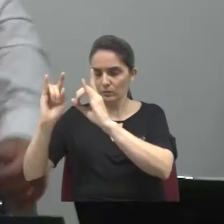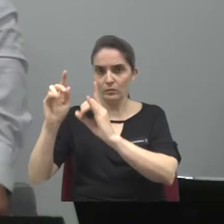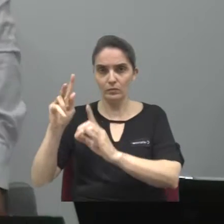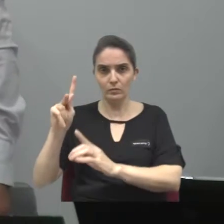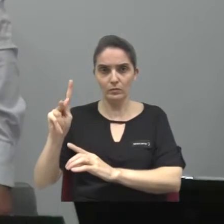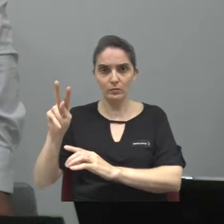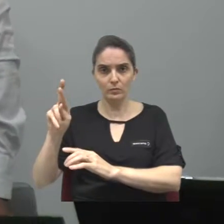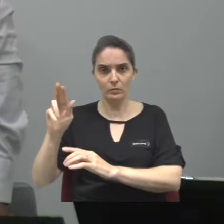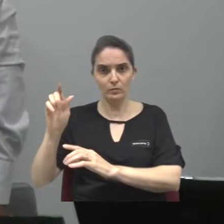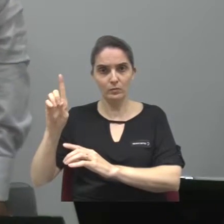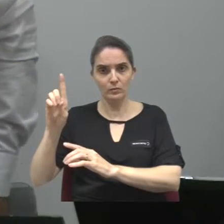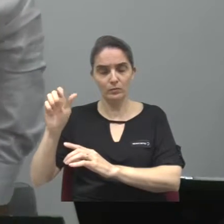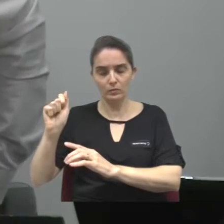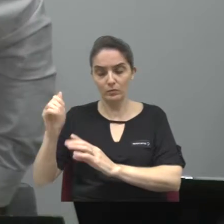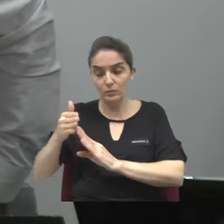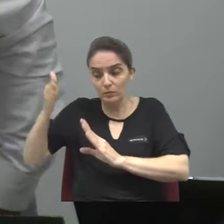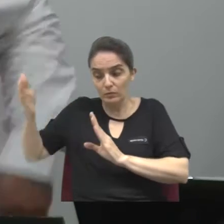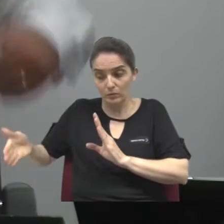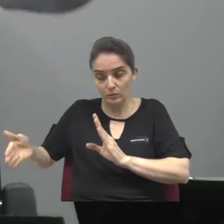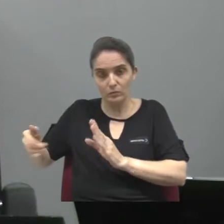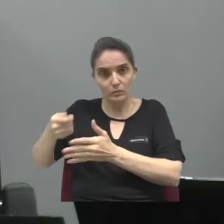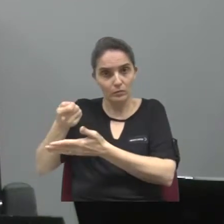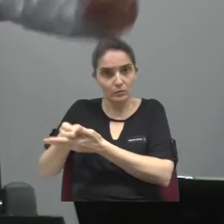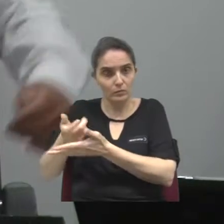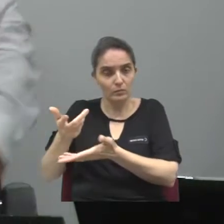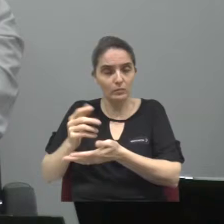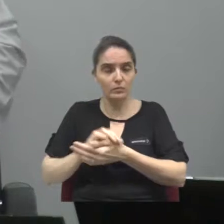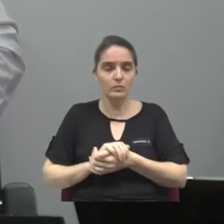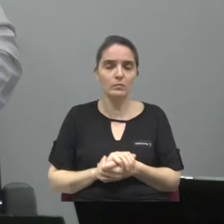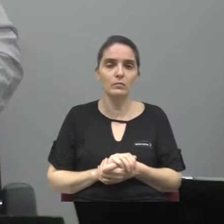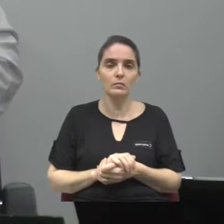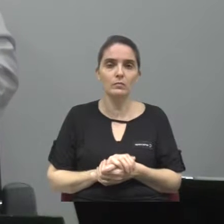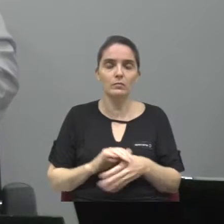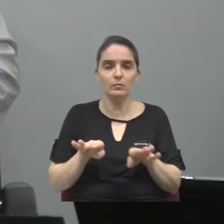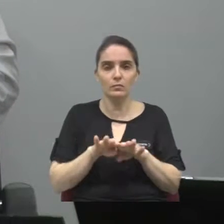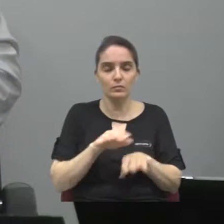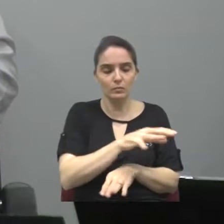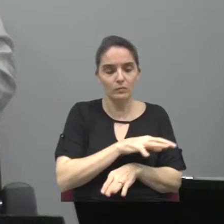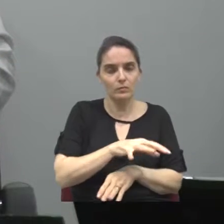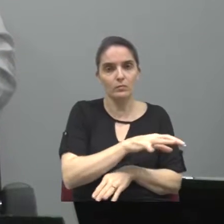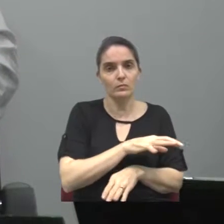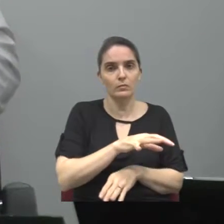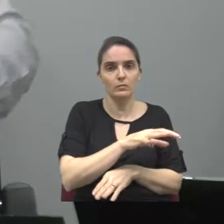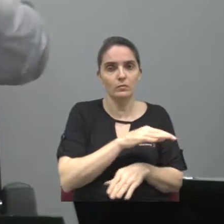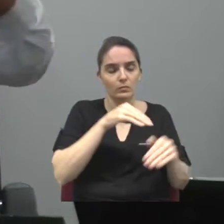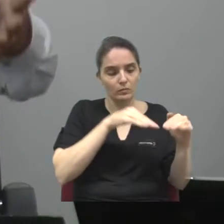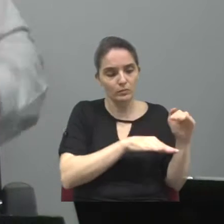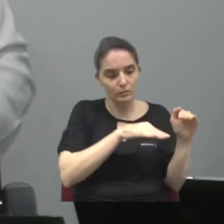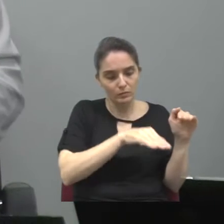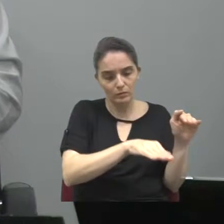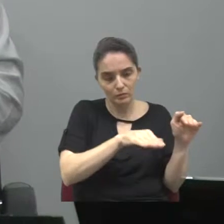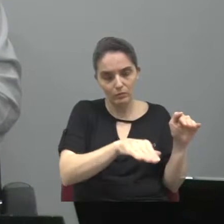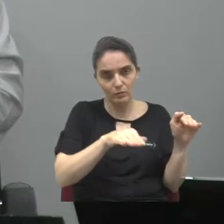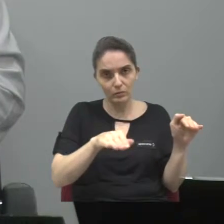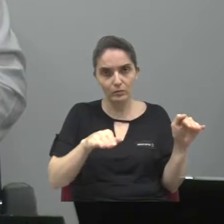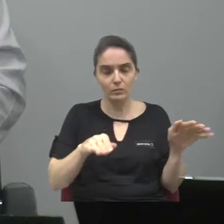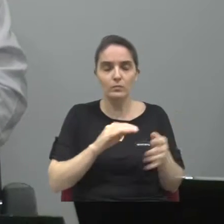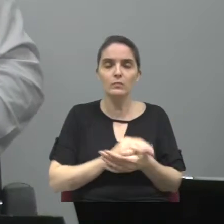a área lá, a região do estacionamento lá,